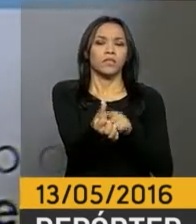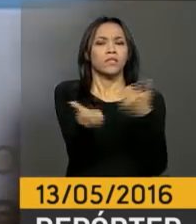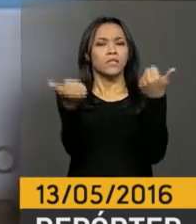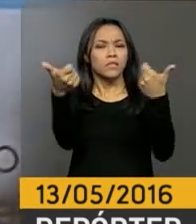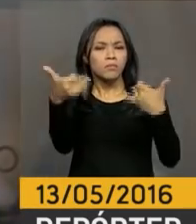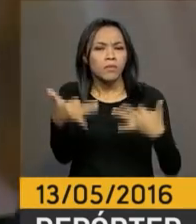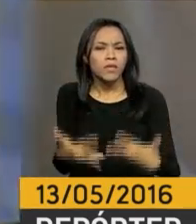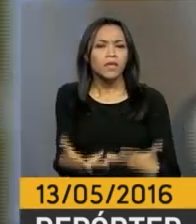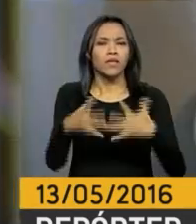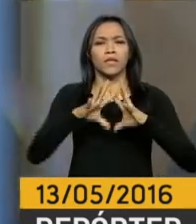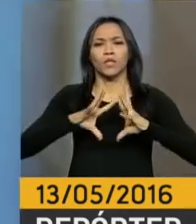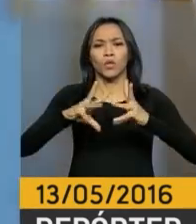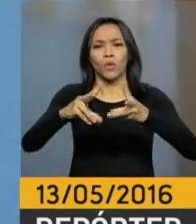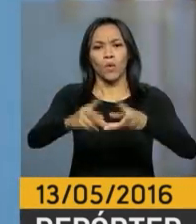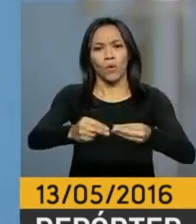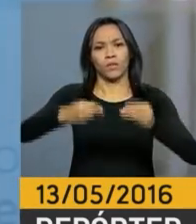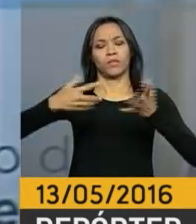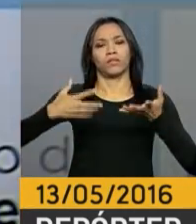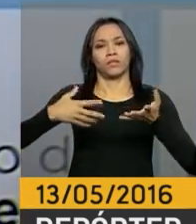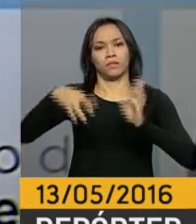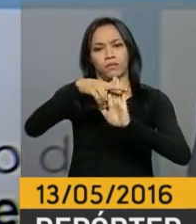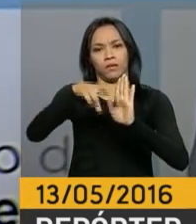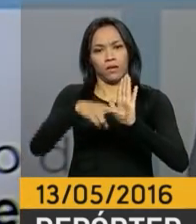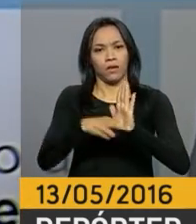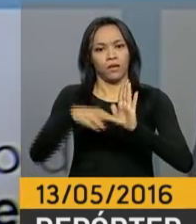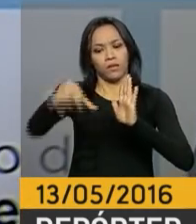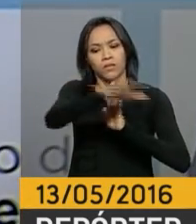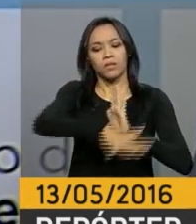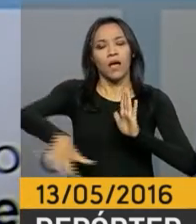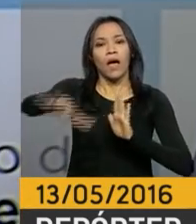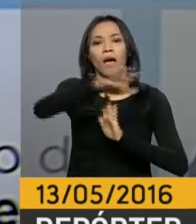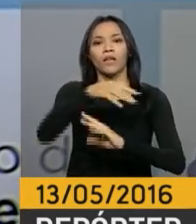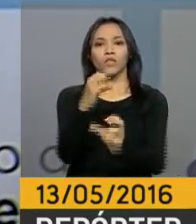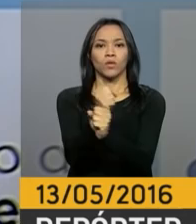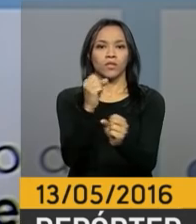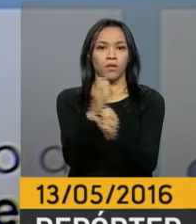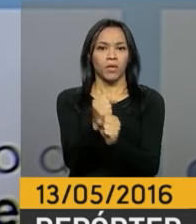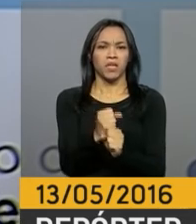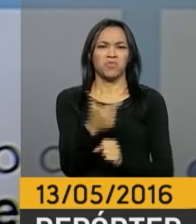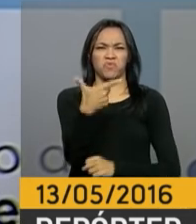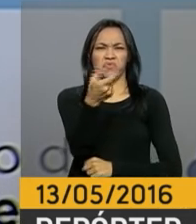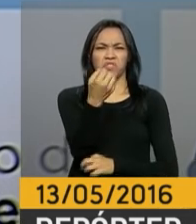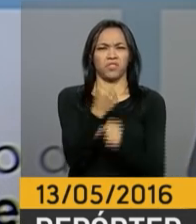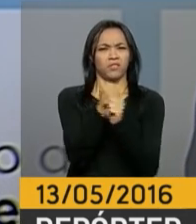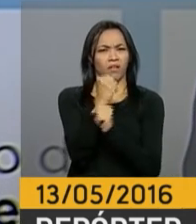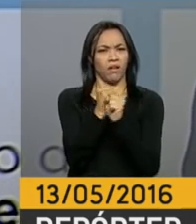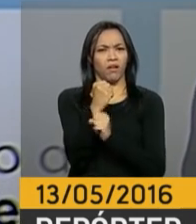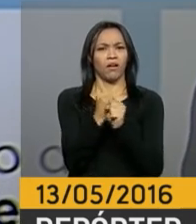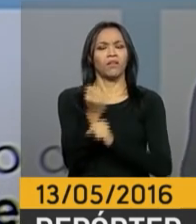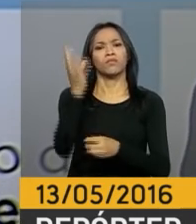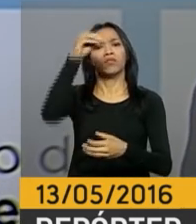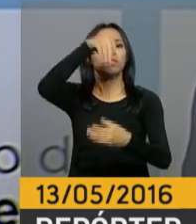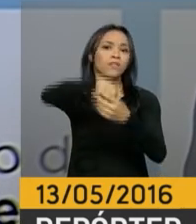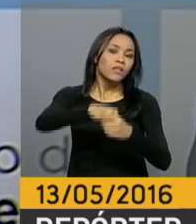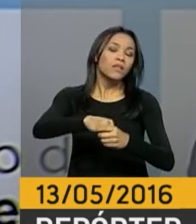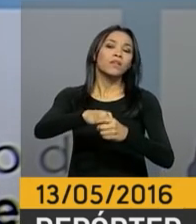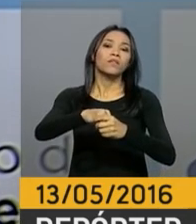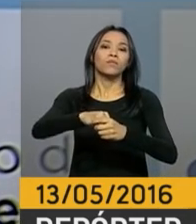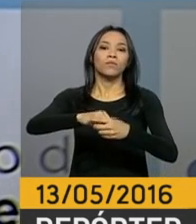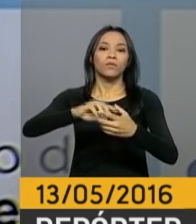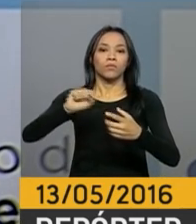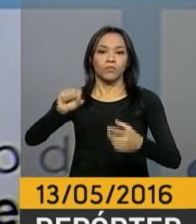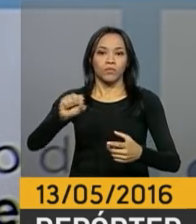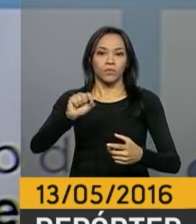matérias orçamentárias mais de 20 anos aqui no Congresso Nacional participando sempre na comissão do orçamento